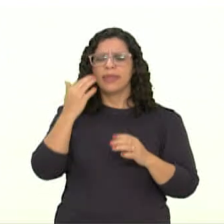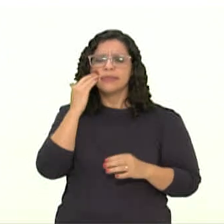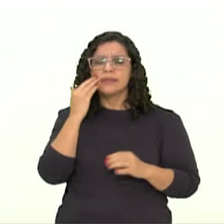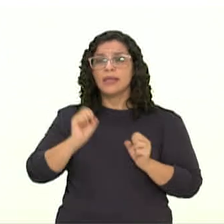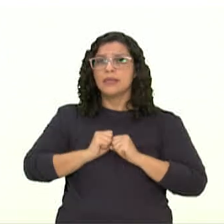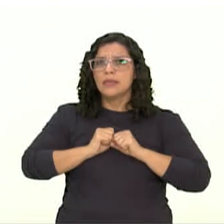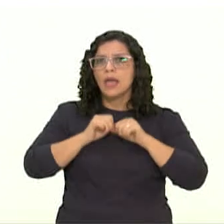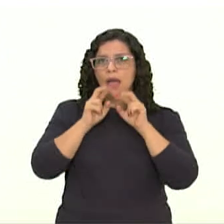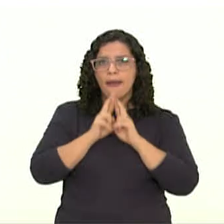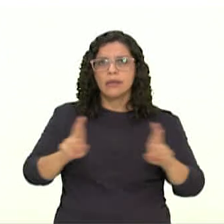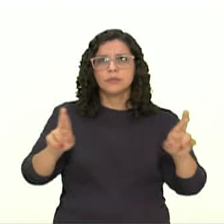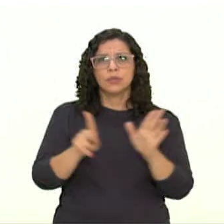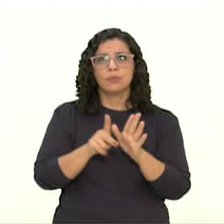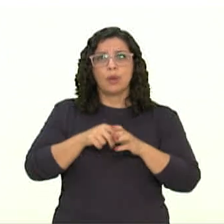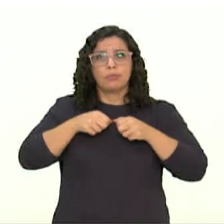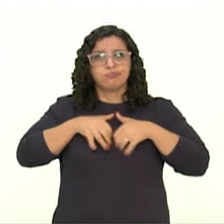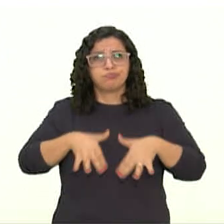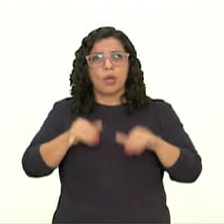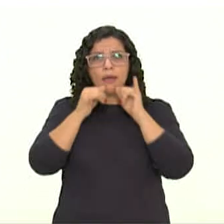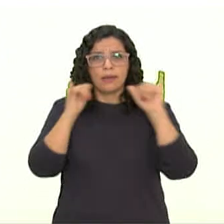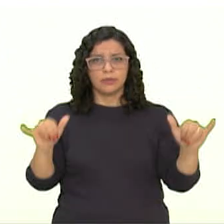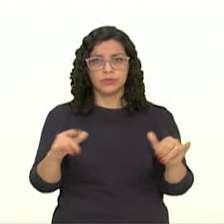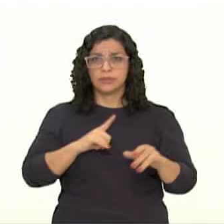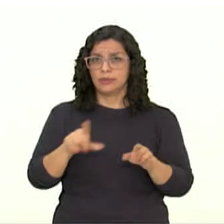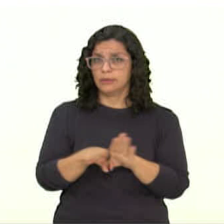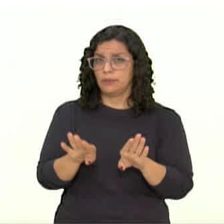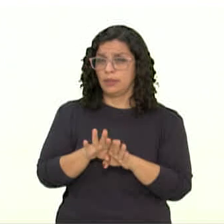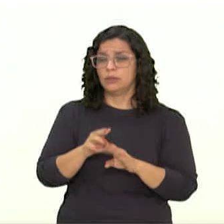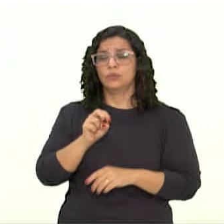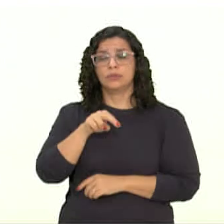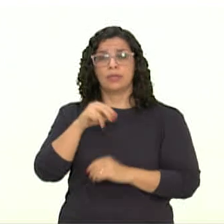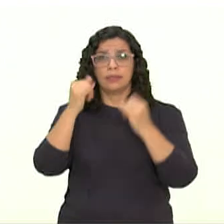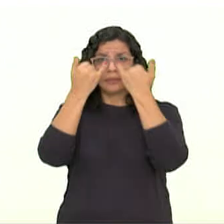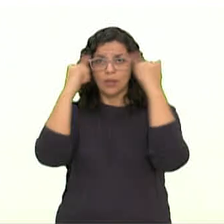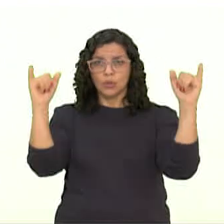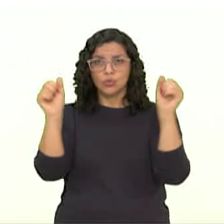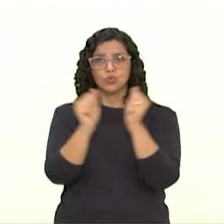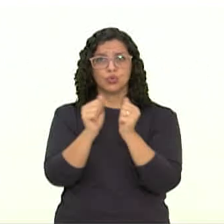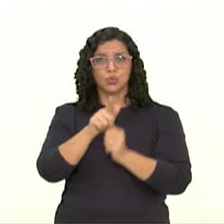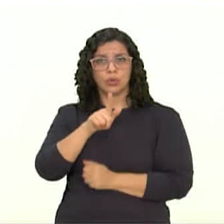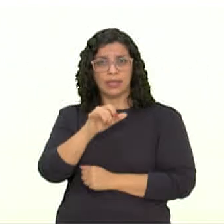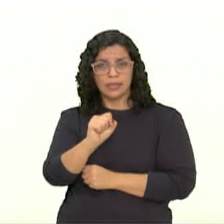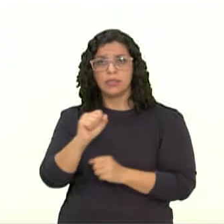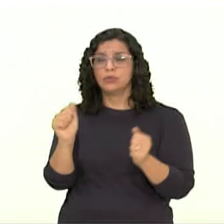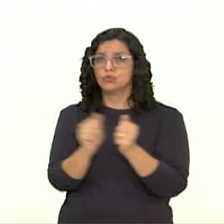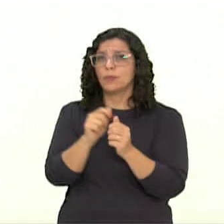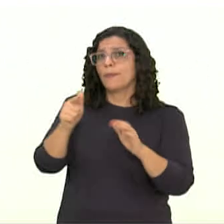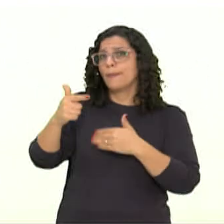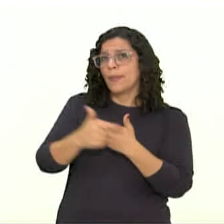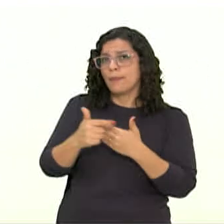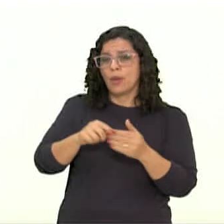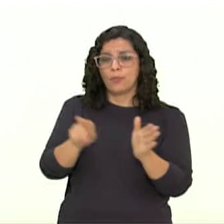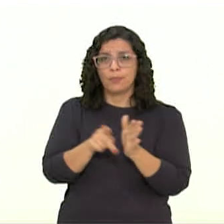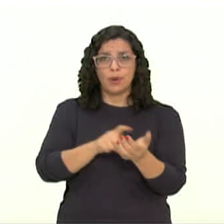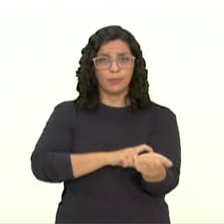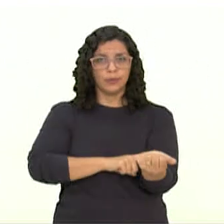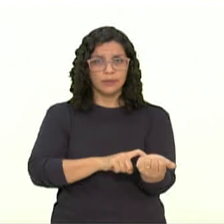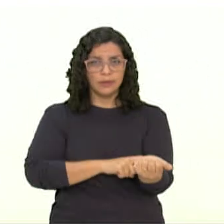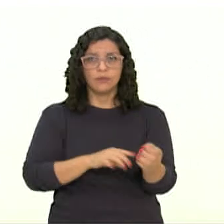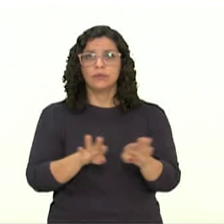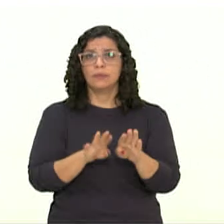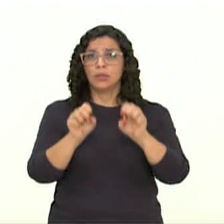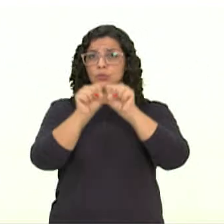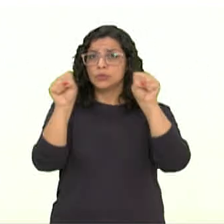estímulo nervoso. Os neurônios e as células da glia são células relacionadas a esse tecido. Muito bem. O